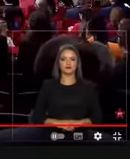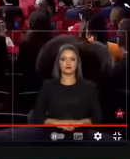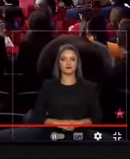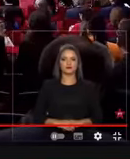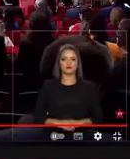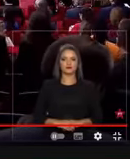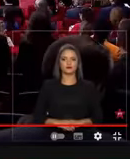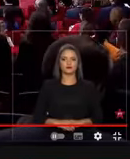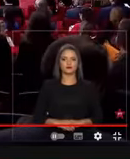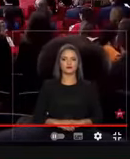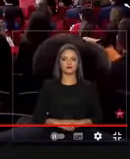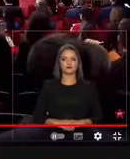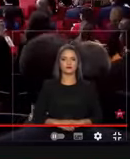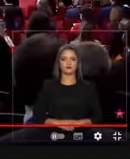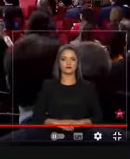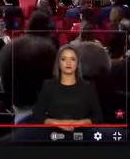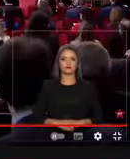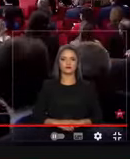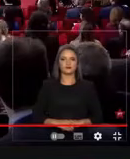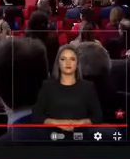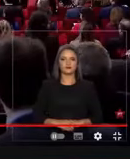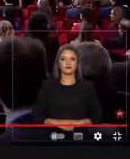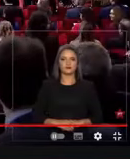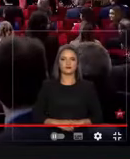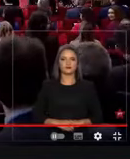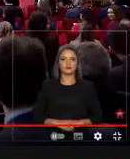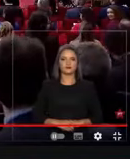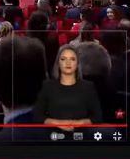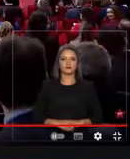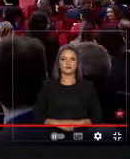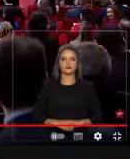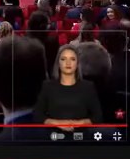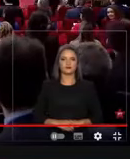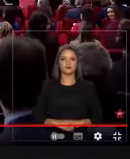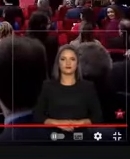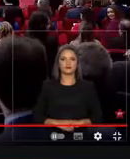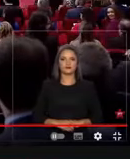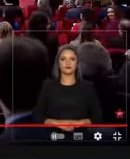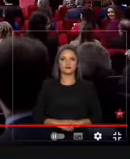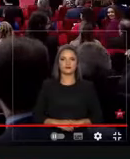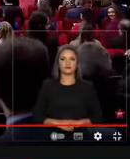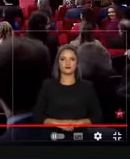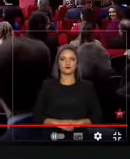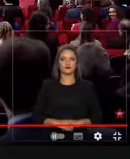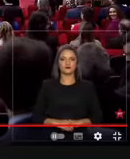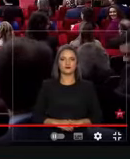Essa é uma solenidade rápida, né, uma solenidade muito longa, não há muito